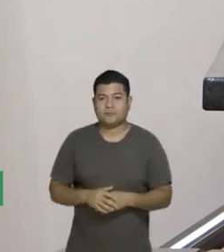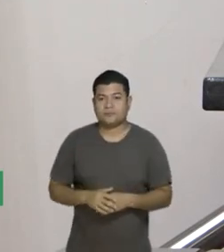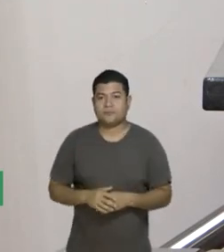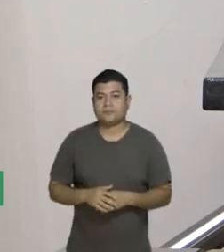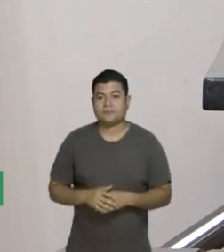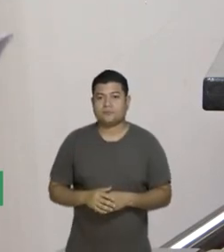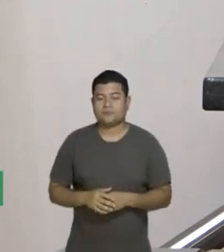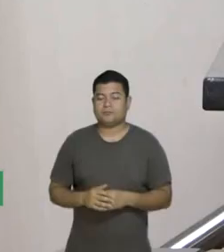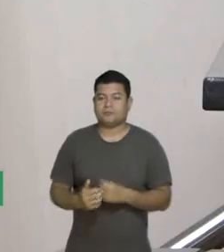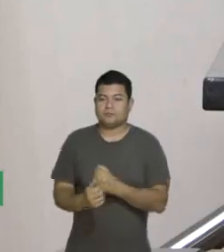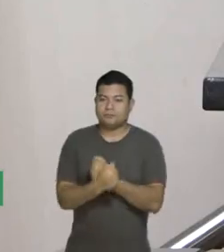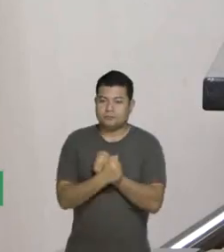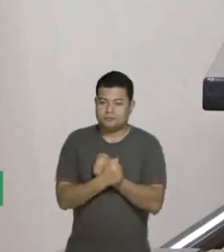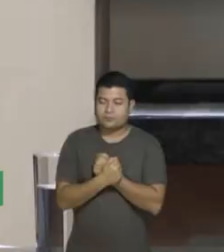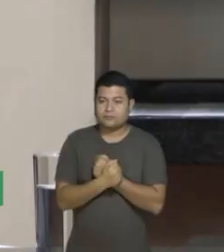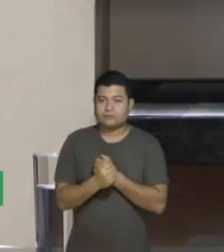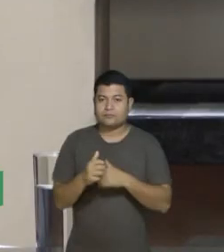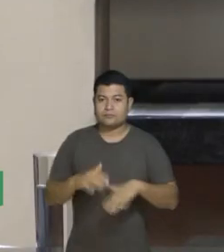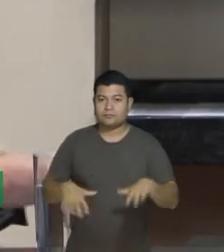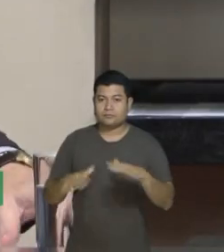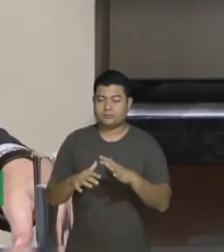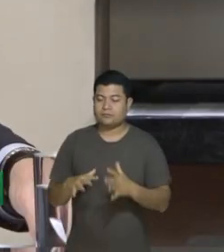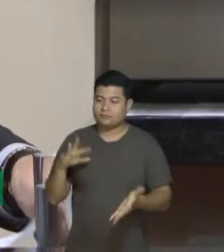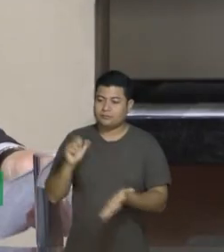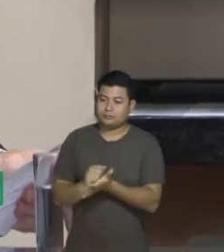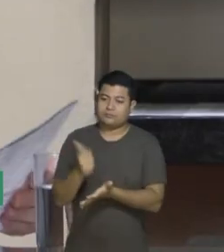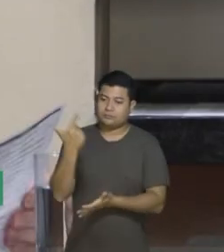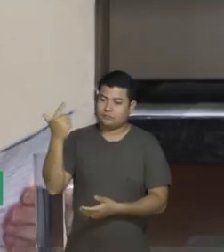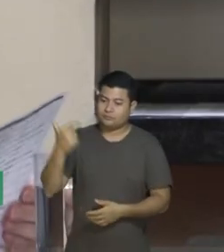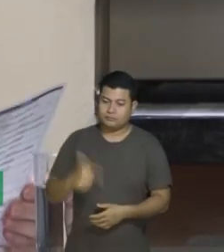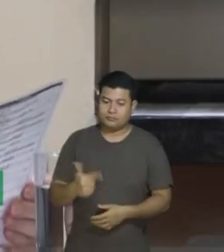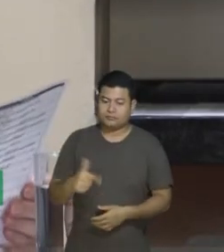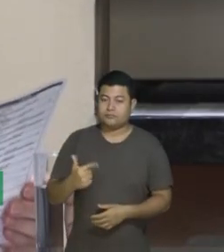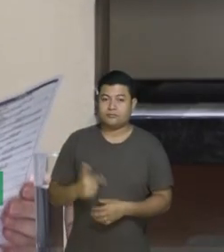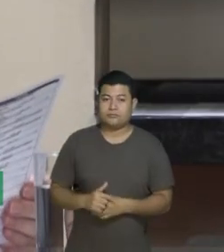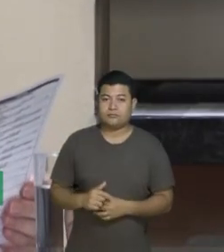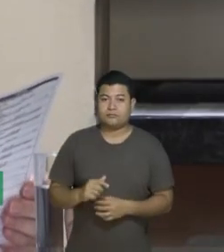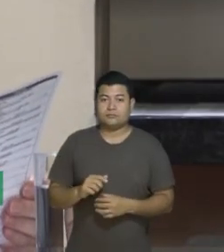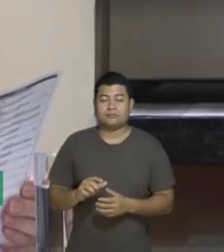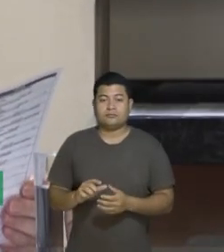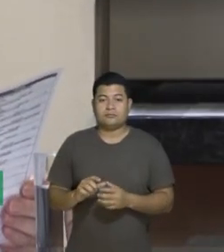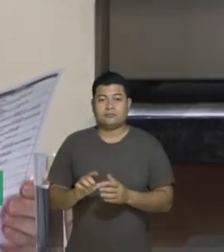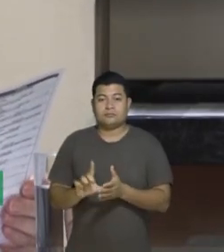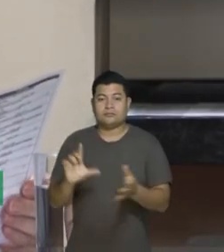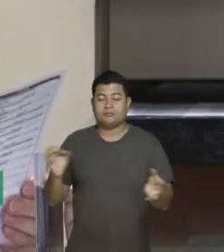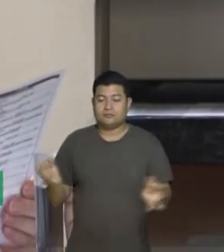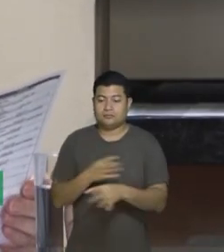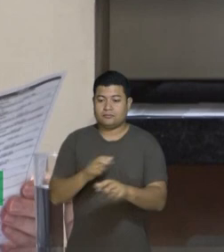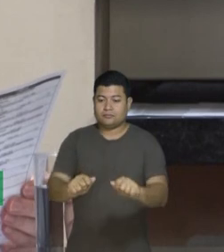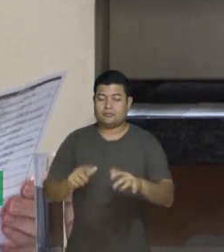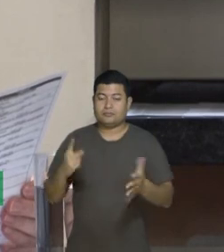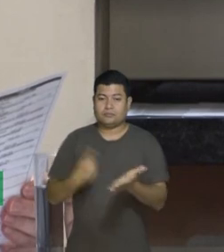e um forte abraço. Não havendo mais oradores inscritos nesta sessão, esta presidência, antes de encerrar,